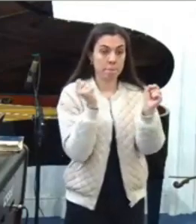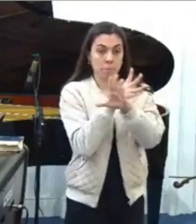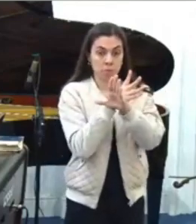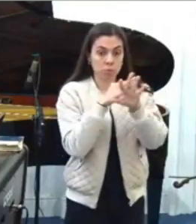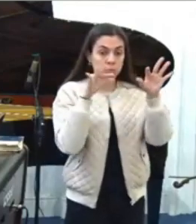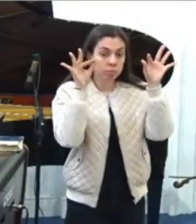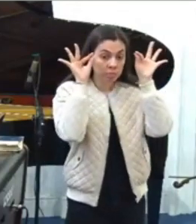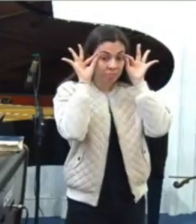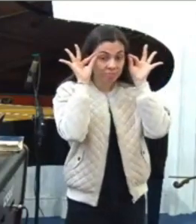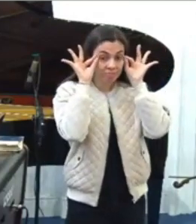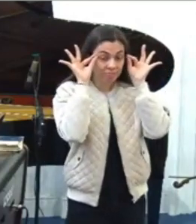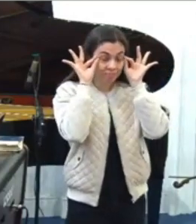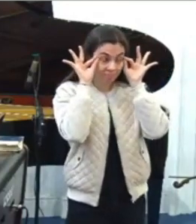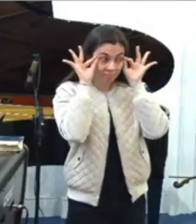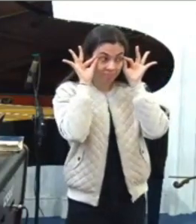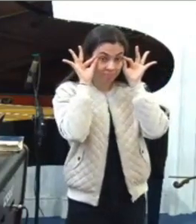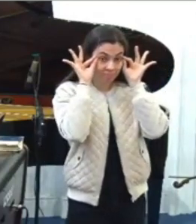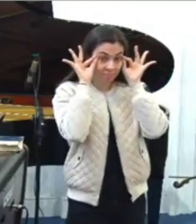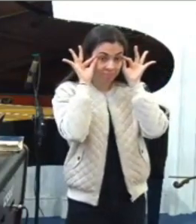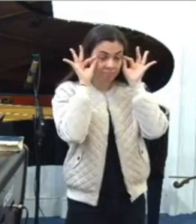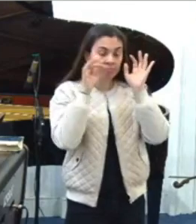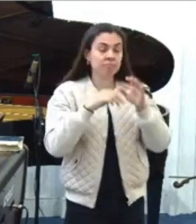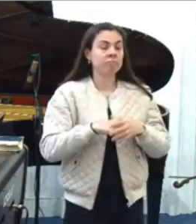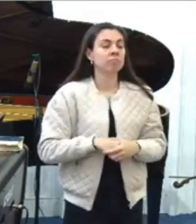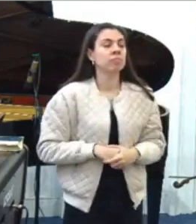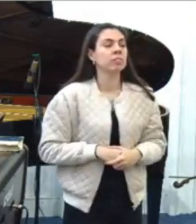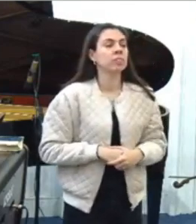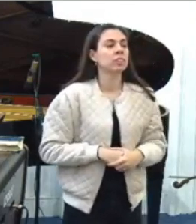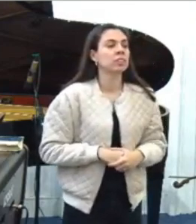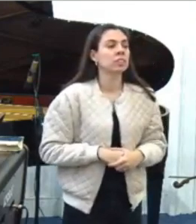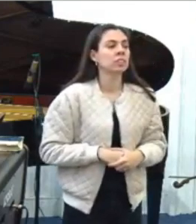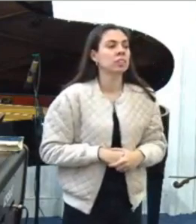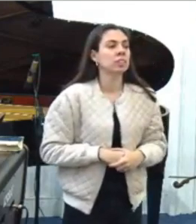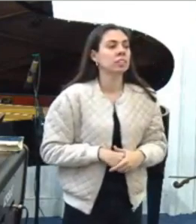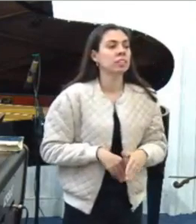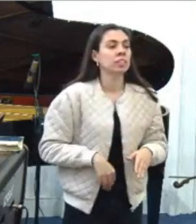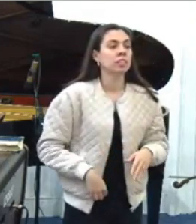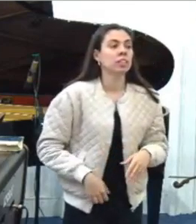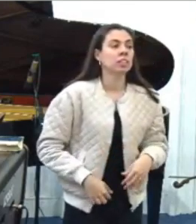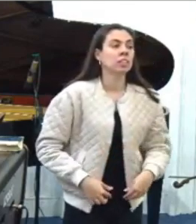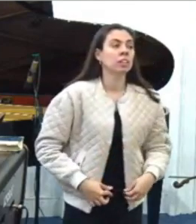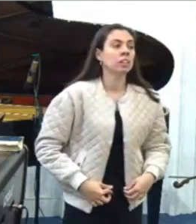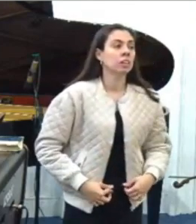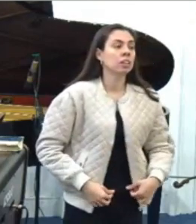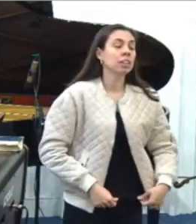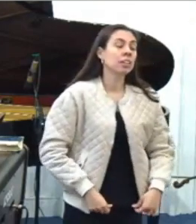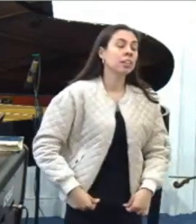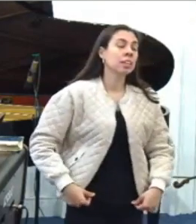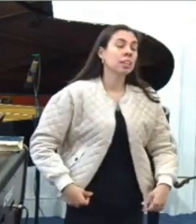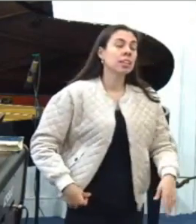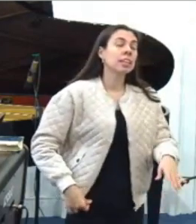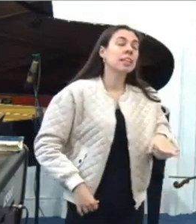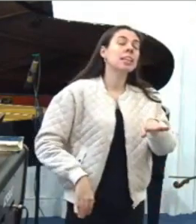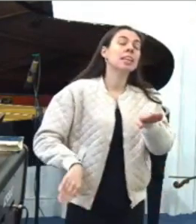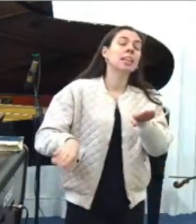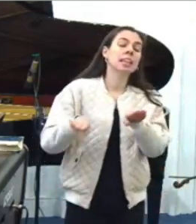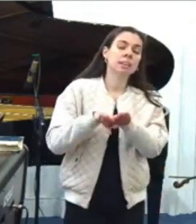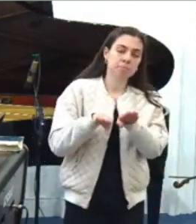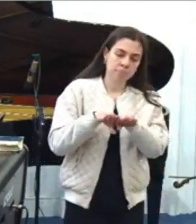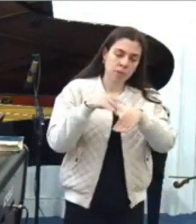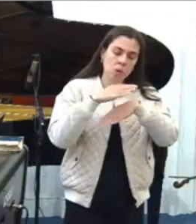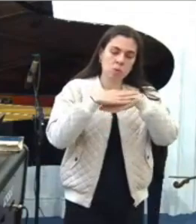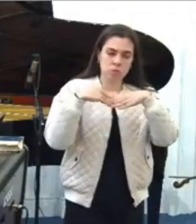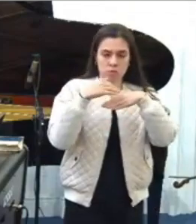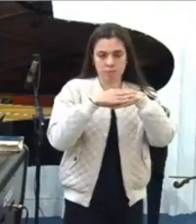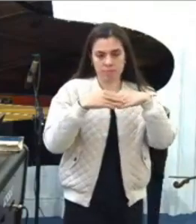prontos, vigilantes e alertas diante dela, ao mesmo tempo que nos consola,